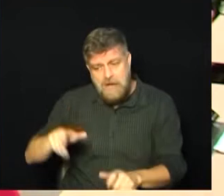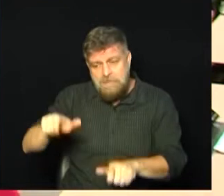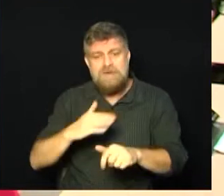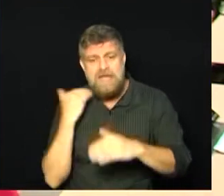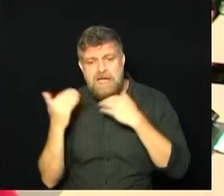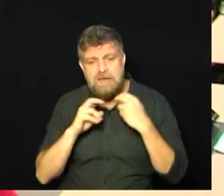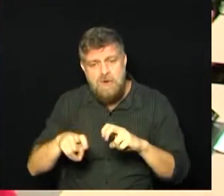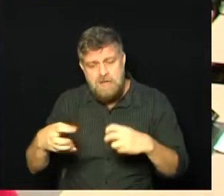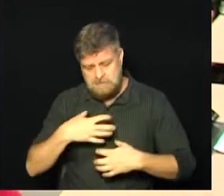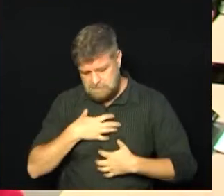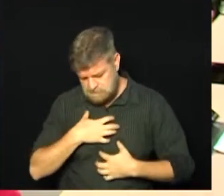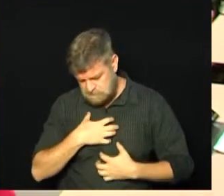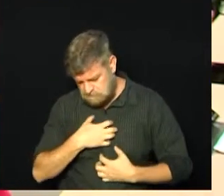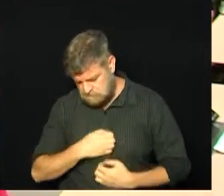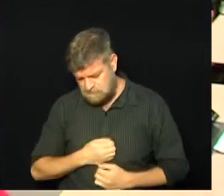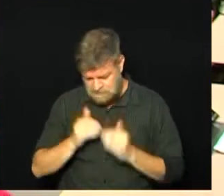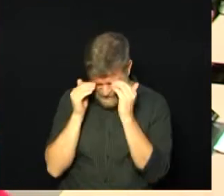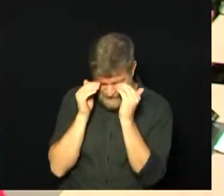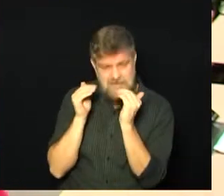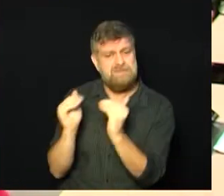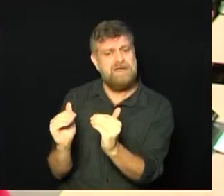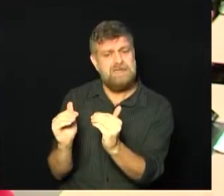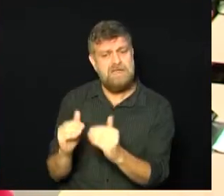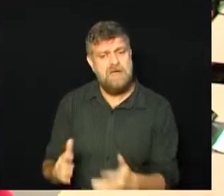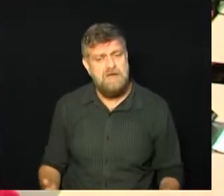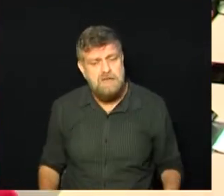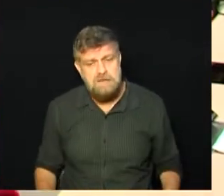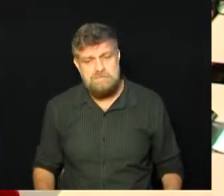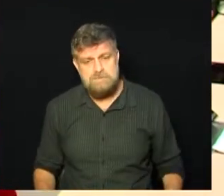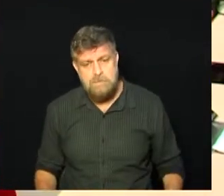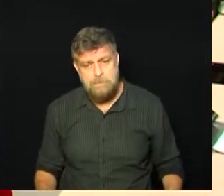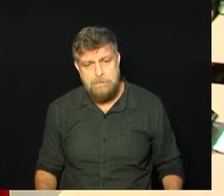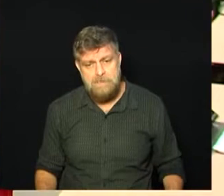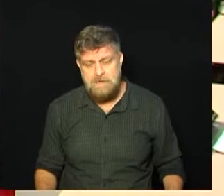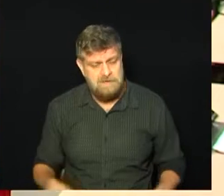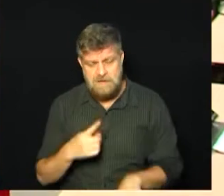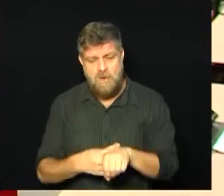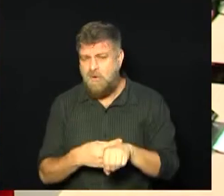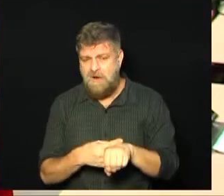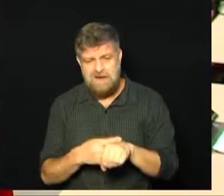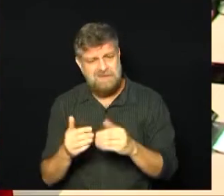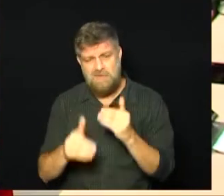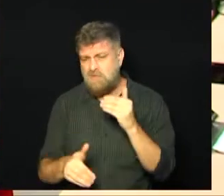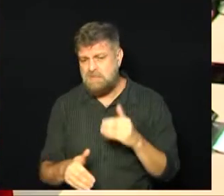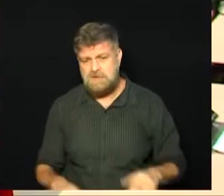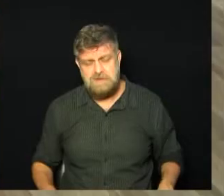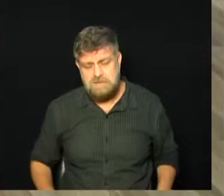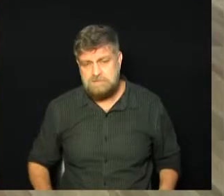que estão no luto, perderam seus entes queridos, familiares, amigos. Não é hora de fazer festa.